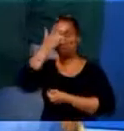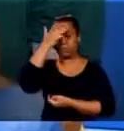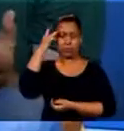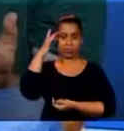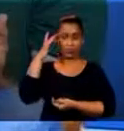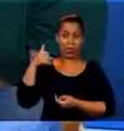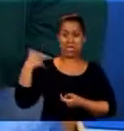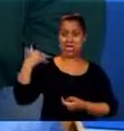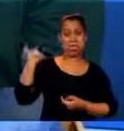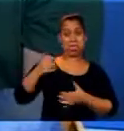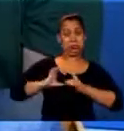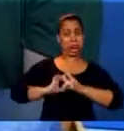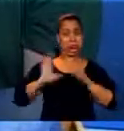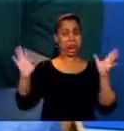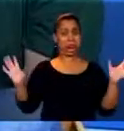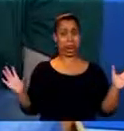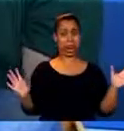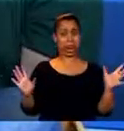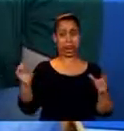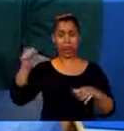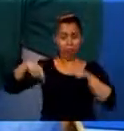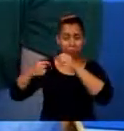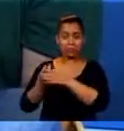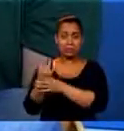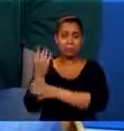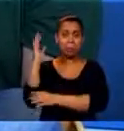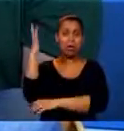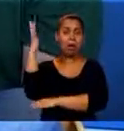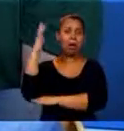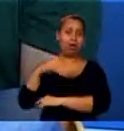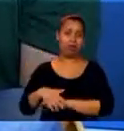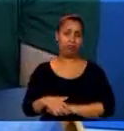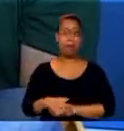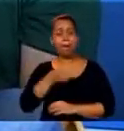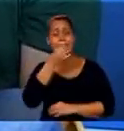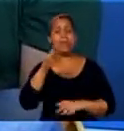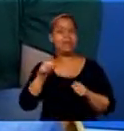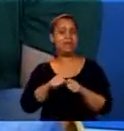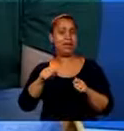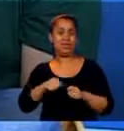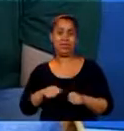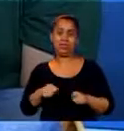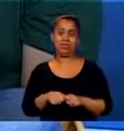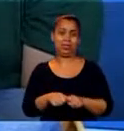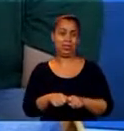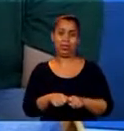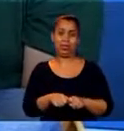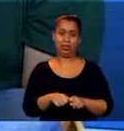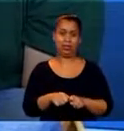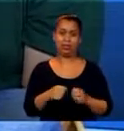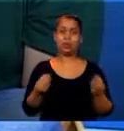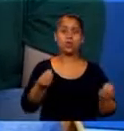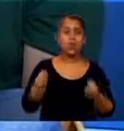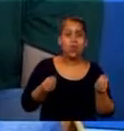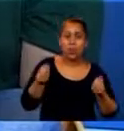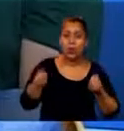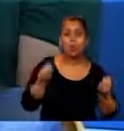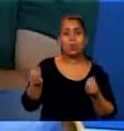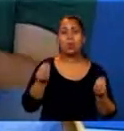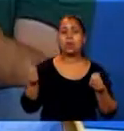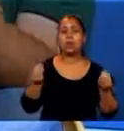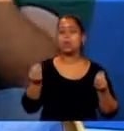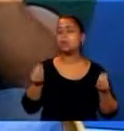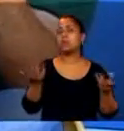Não tem idade para você plantar uma árvore, não tem idade para você fazer o bem, né? De que forma ela seja,